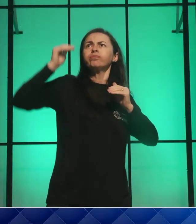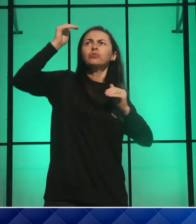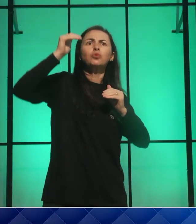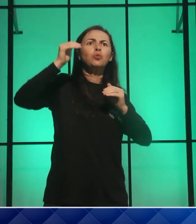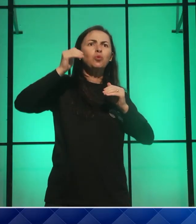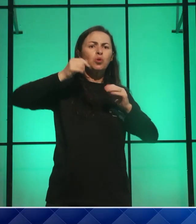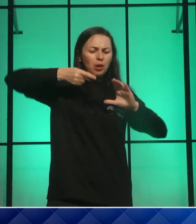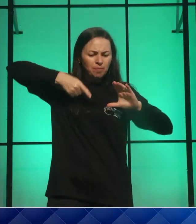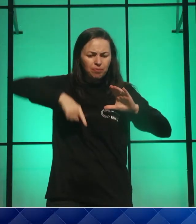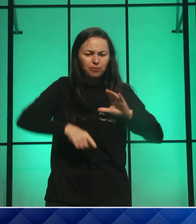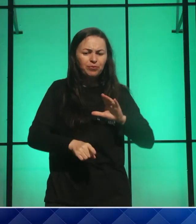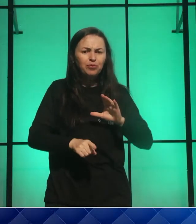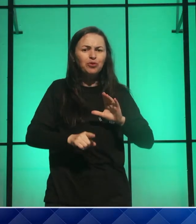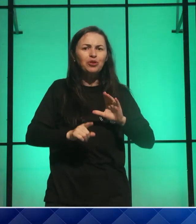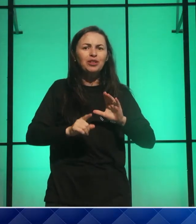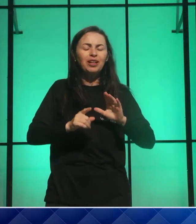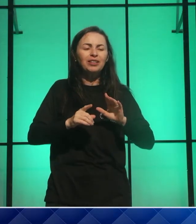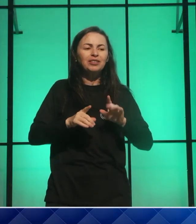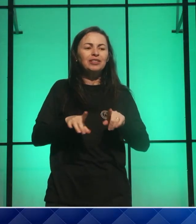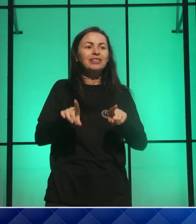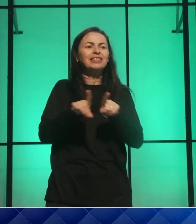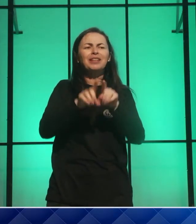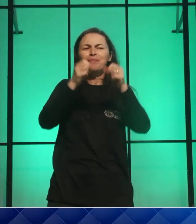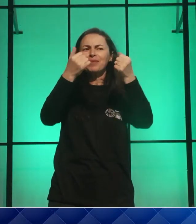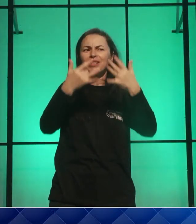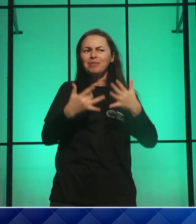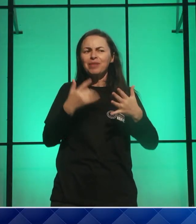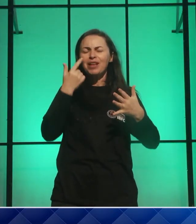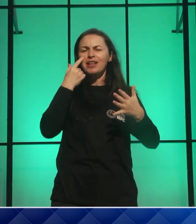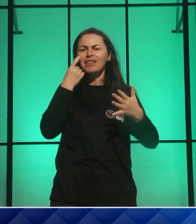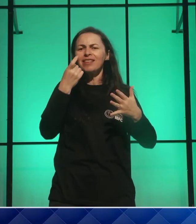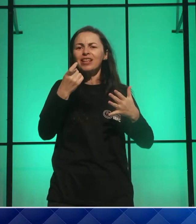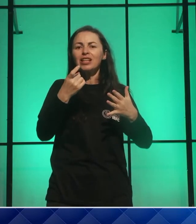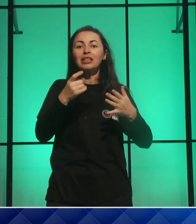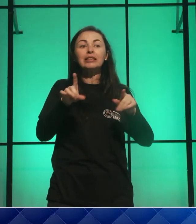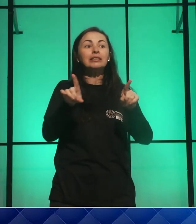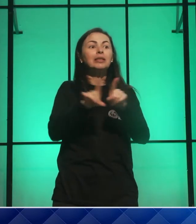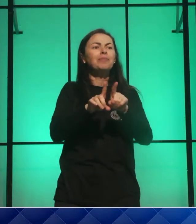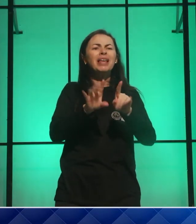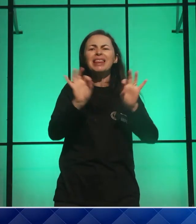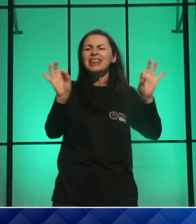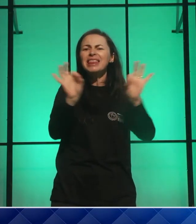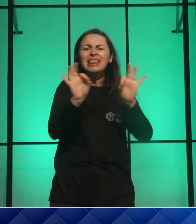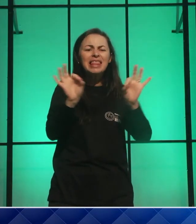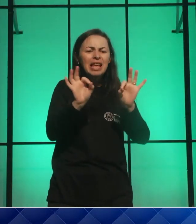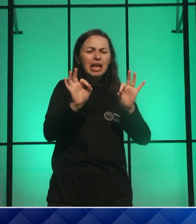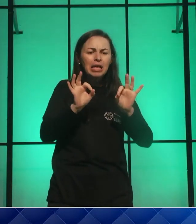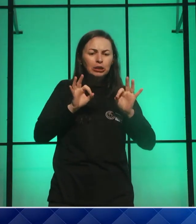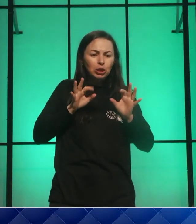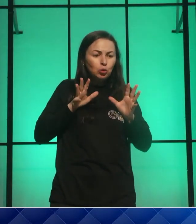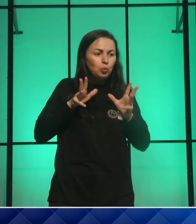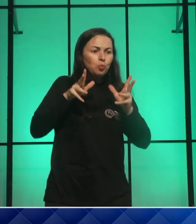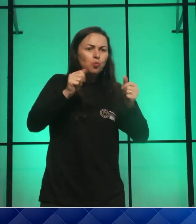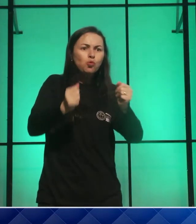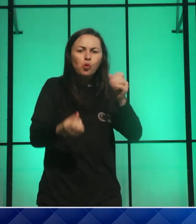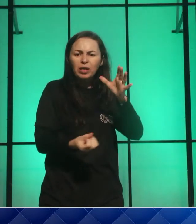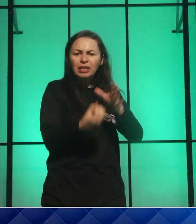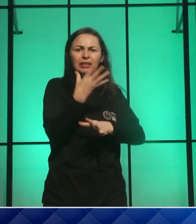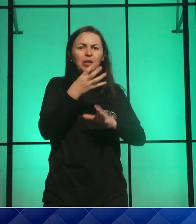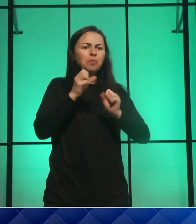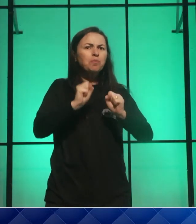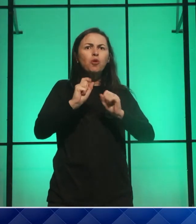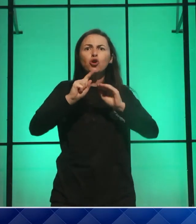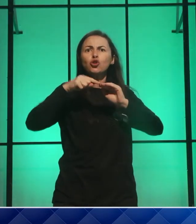nem profundidade. E aqui ele diz uma coisa interessante, nem ninguém em toda a criação, ele diz mesmo que esteja um ET em